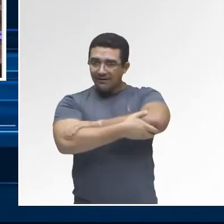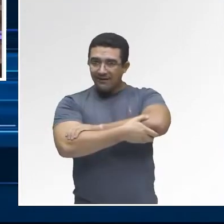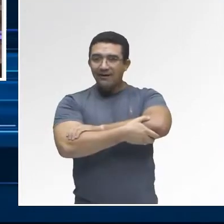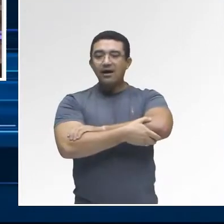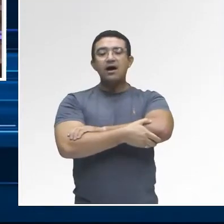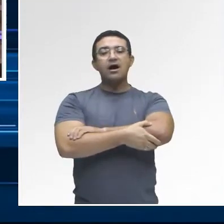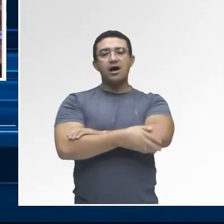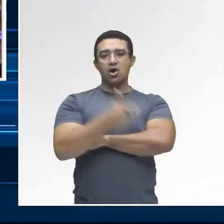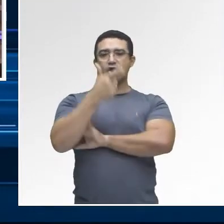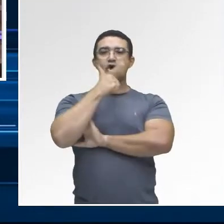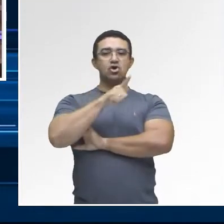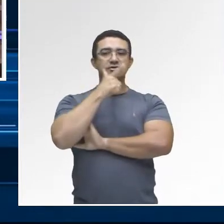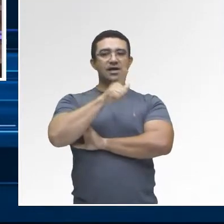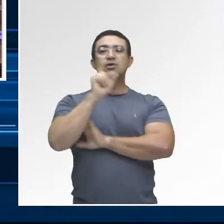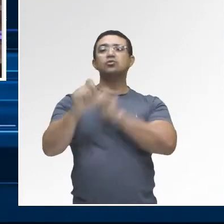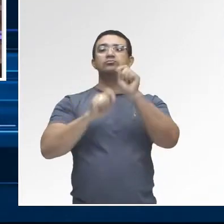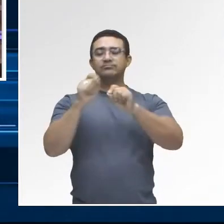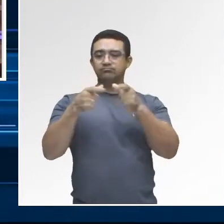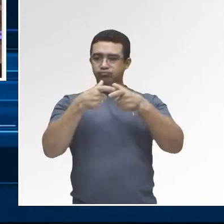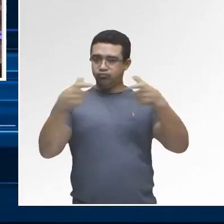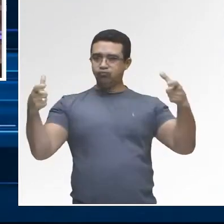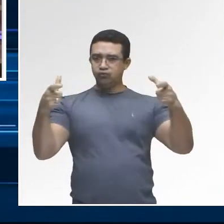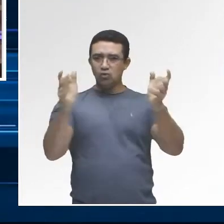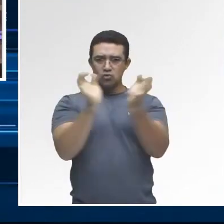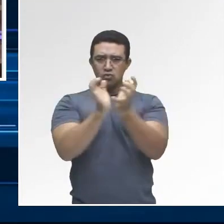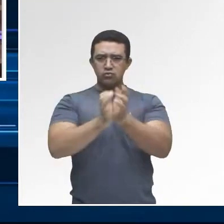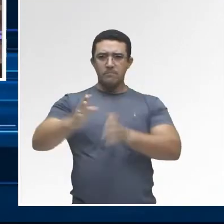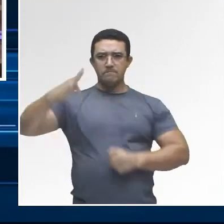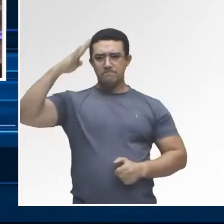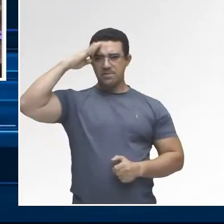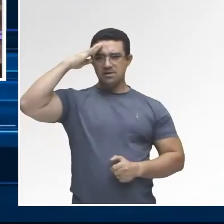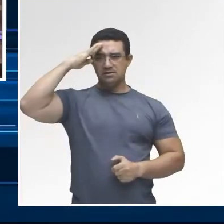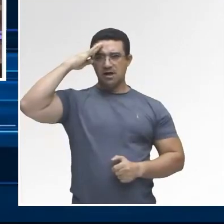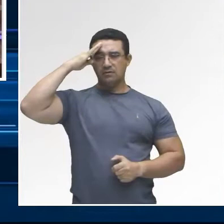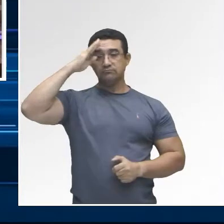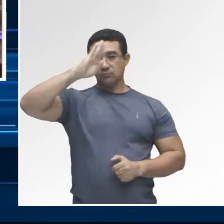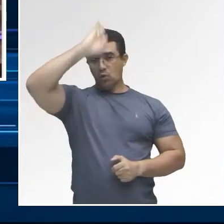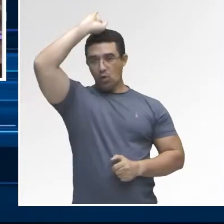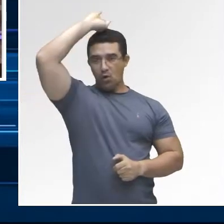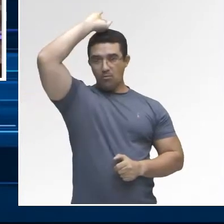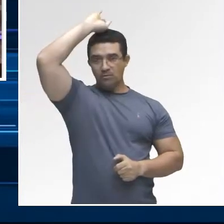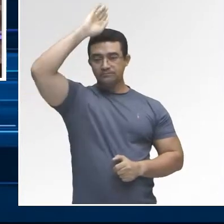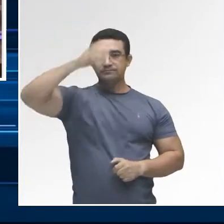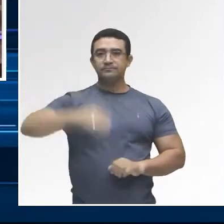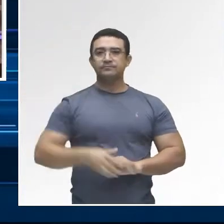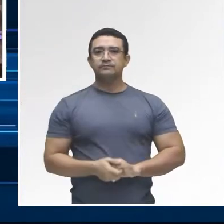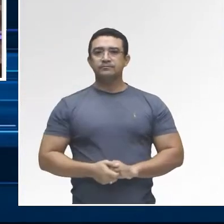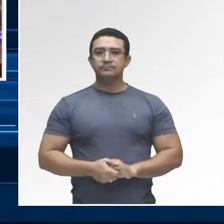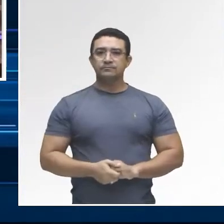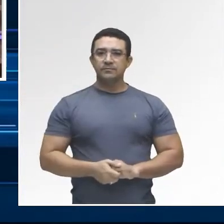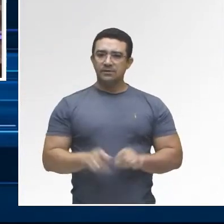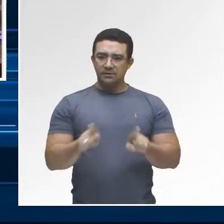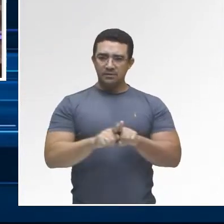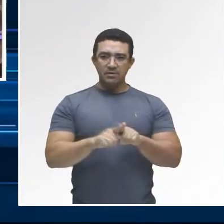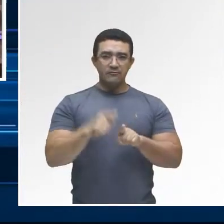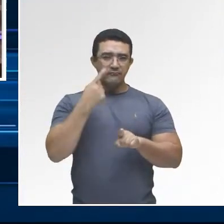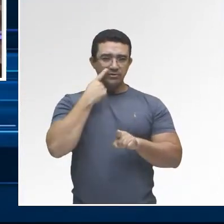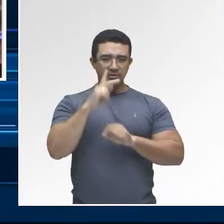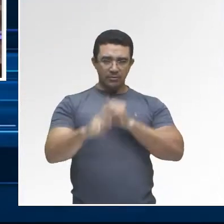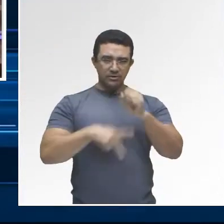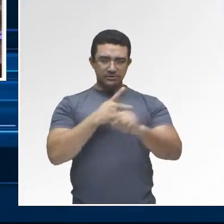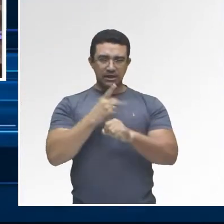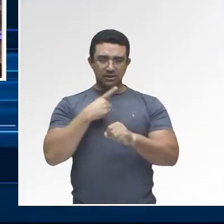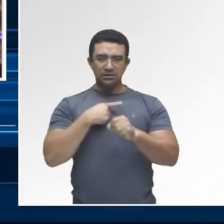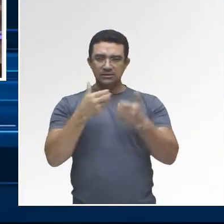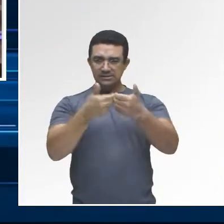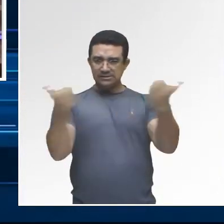vai ser o último rei dessa fase monárquica de Roma, ele sugere uma divisão de terras, ele começa a